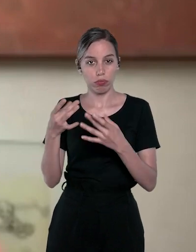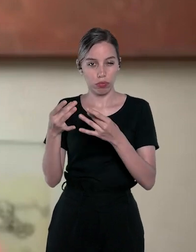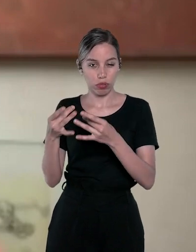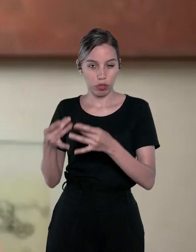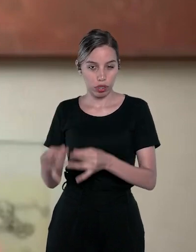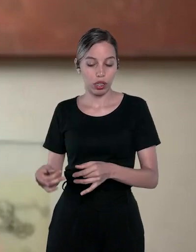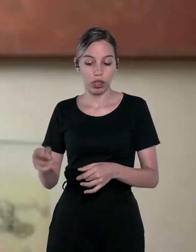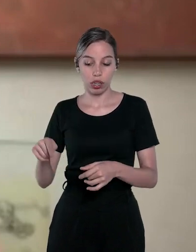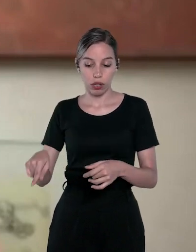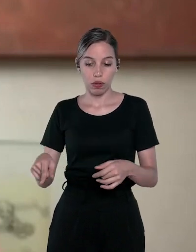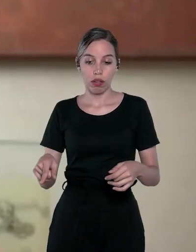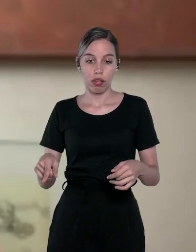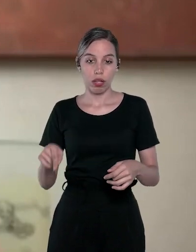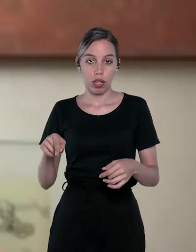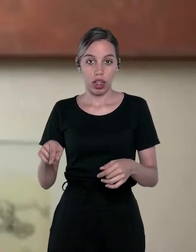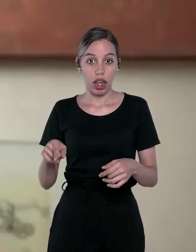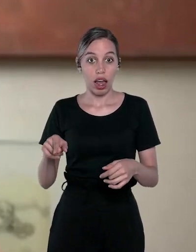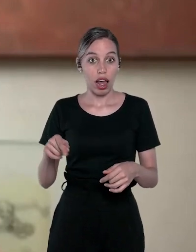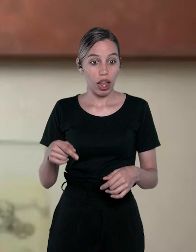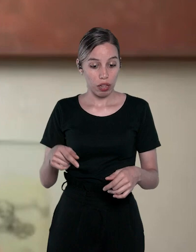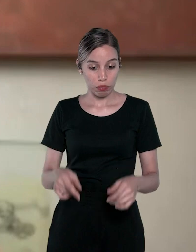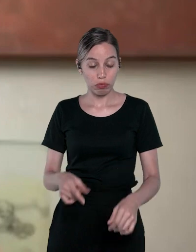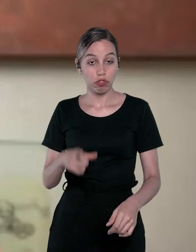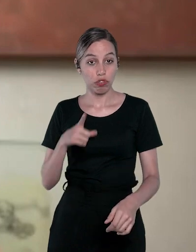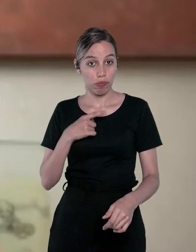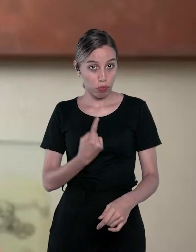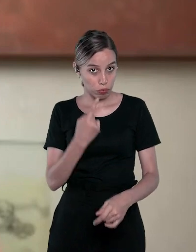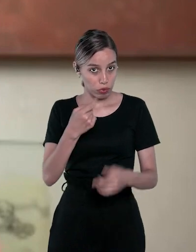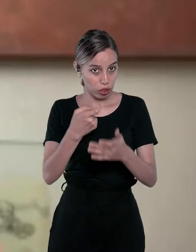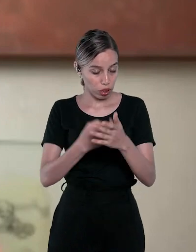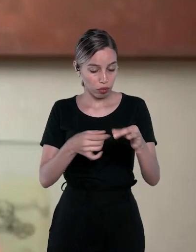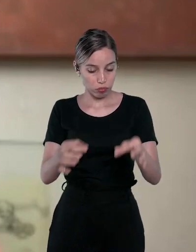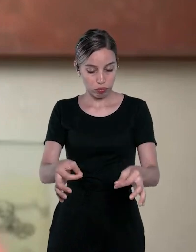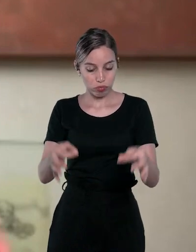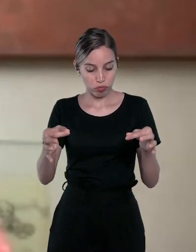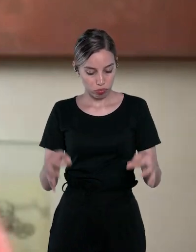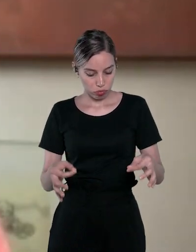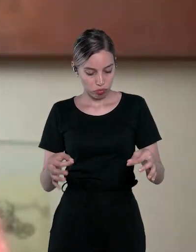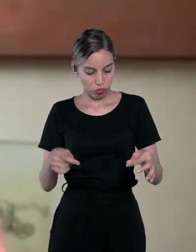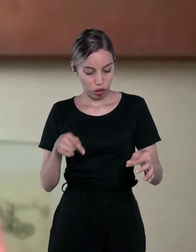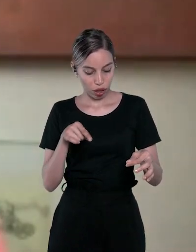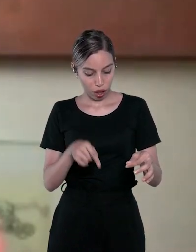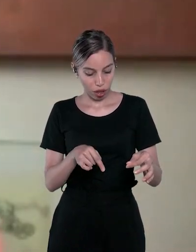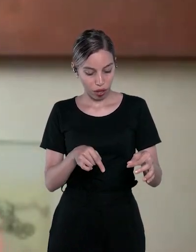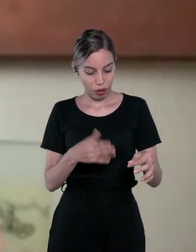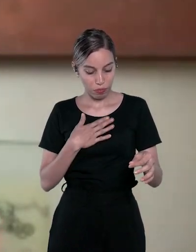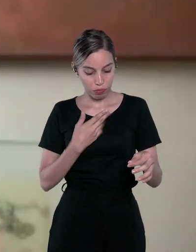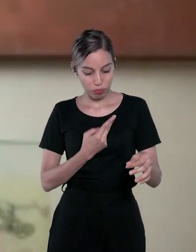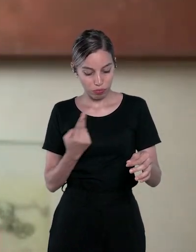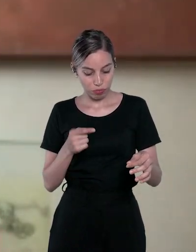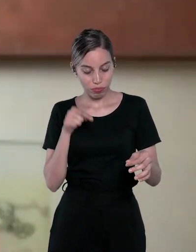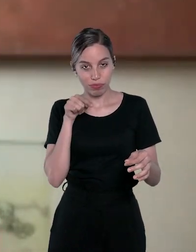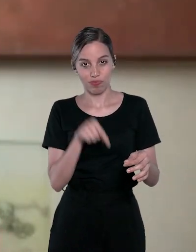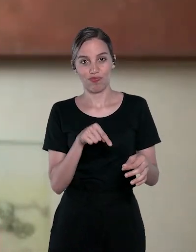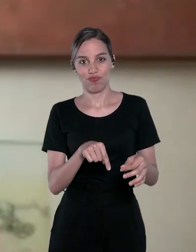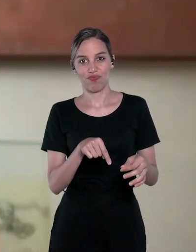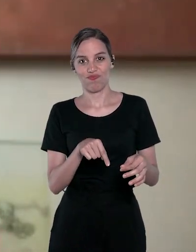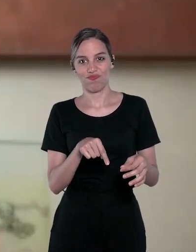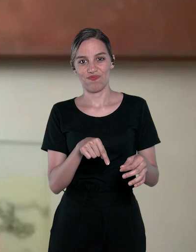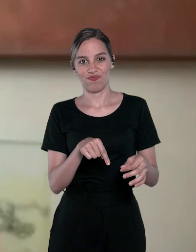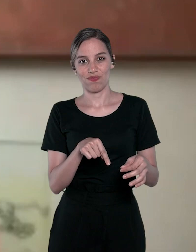grande incentivo para mim. E ele, inclusive, localizou, digamos, você é um poeta